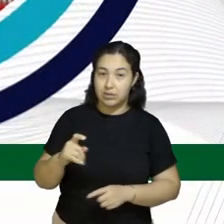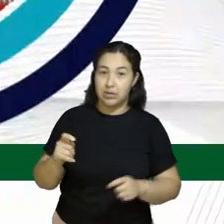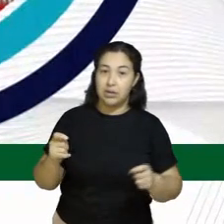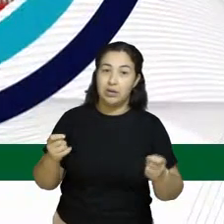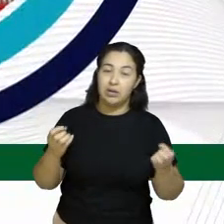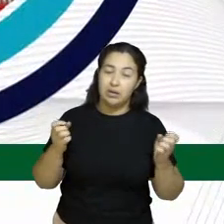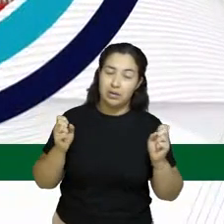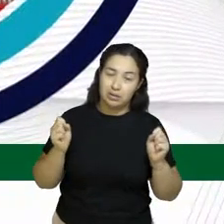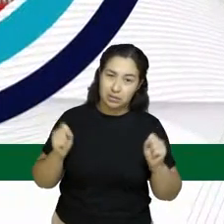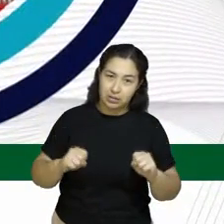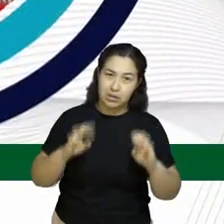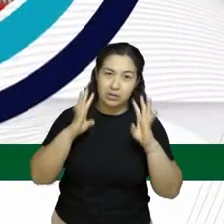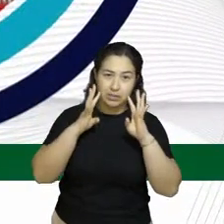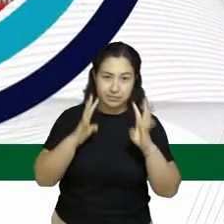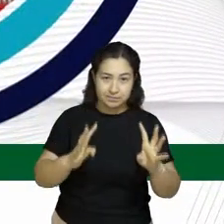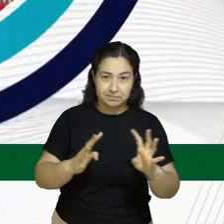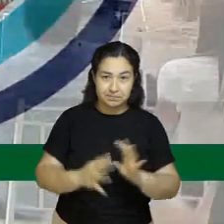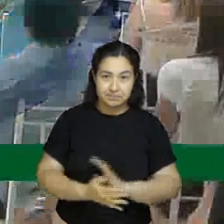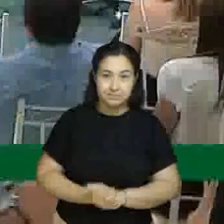consideração.